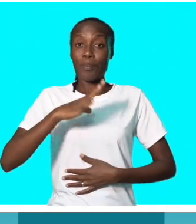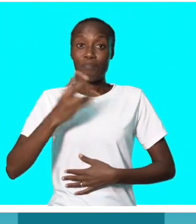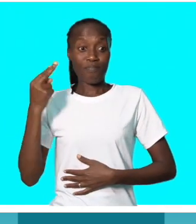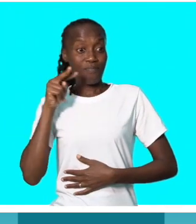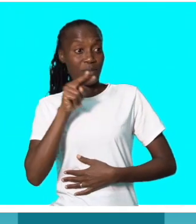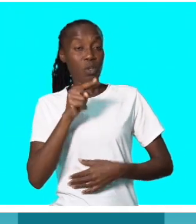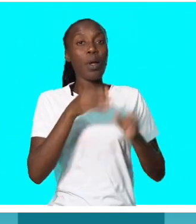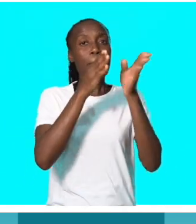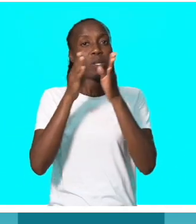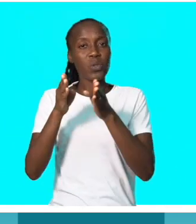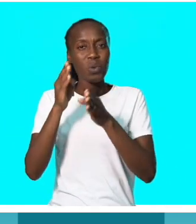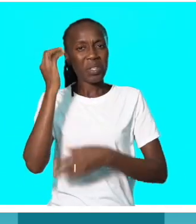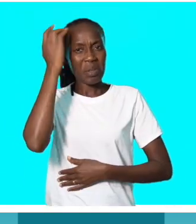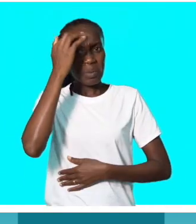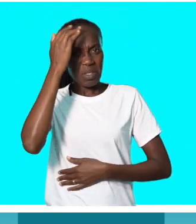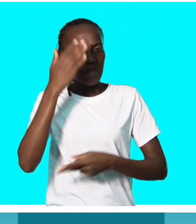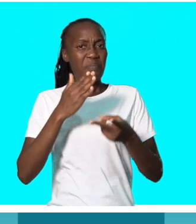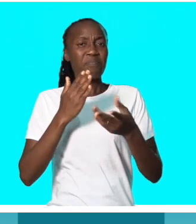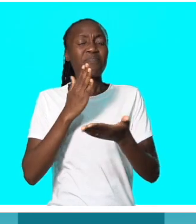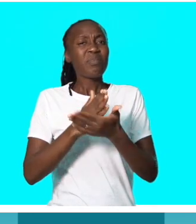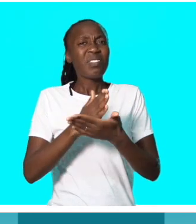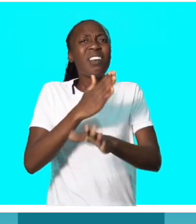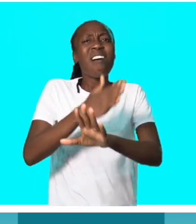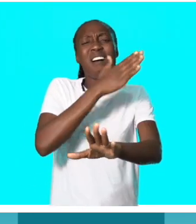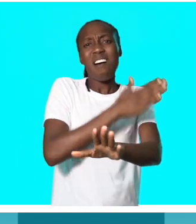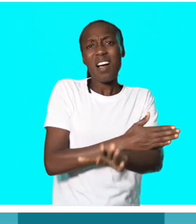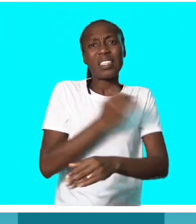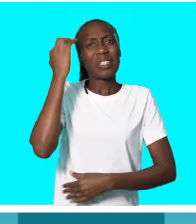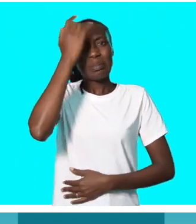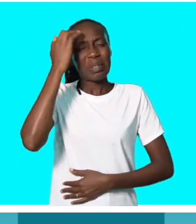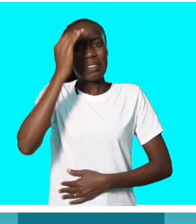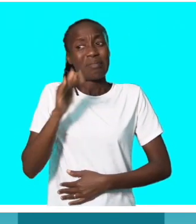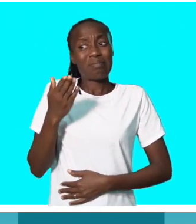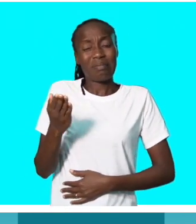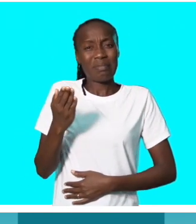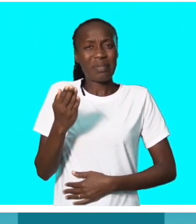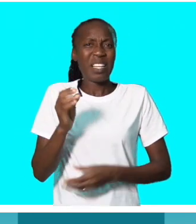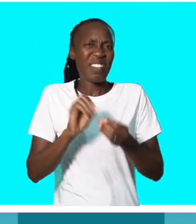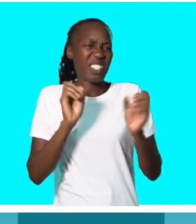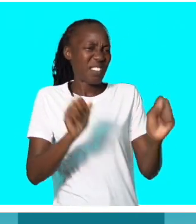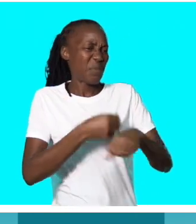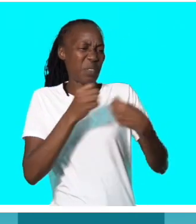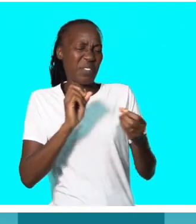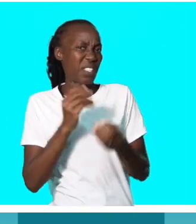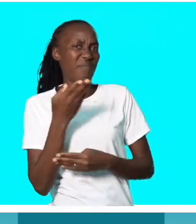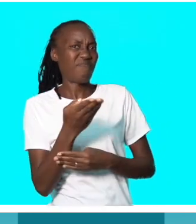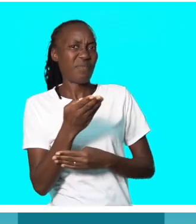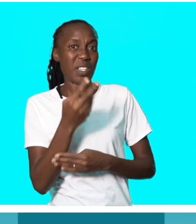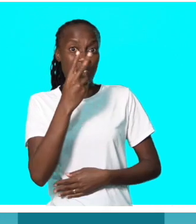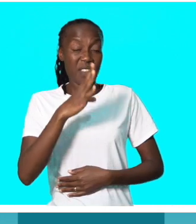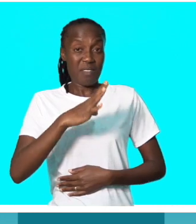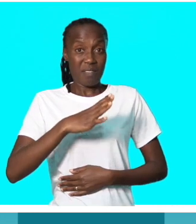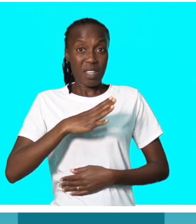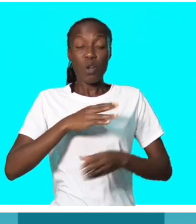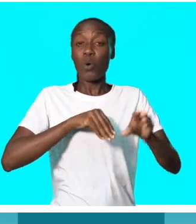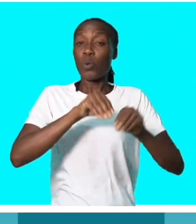por ver pessoas que achei, também achava como os outros acham, que não poderiam fazer algo diferente e